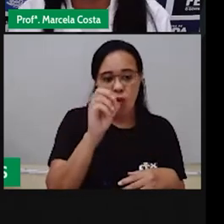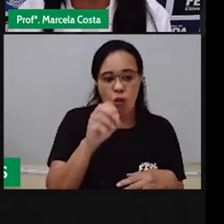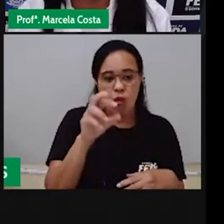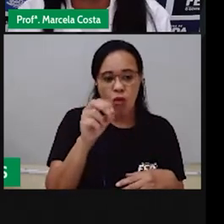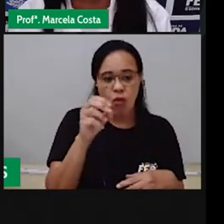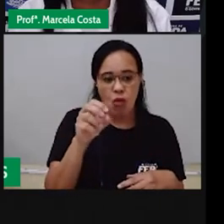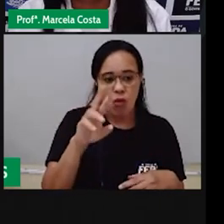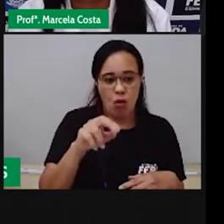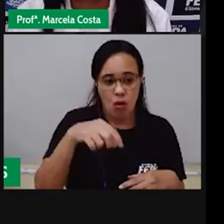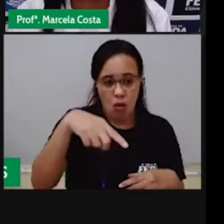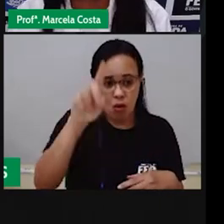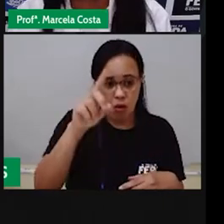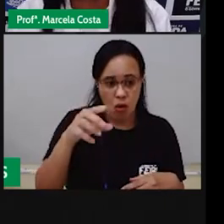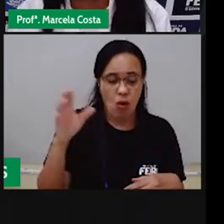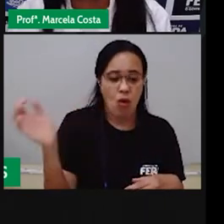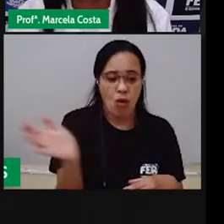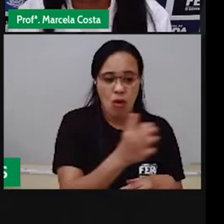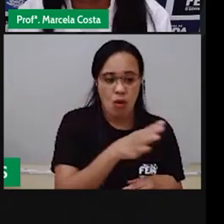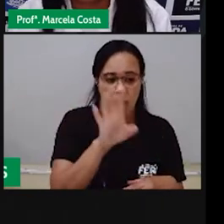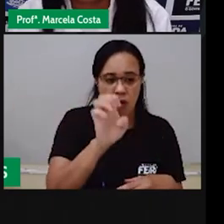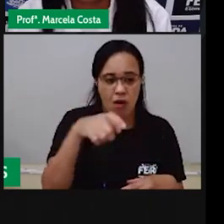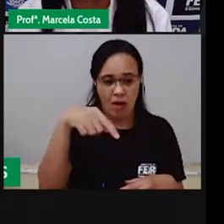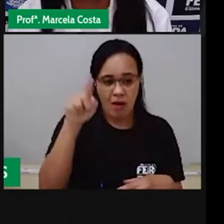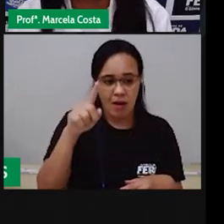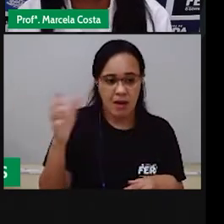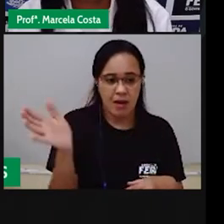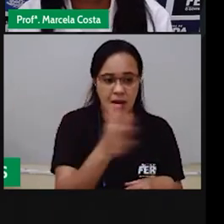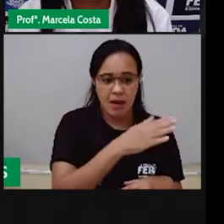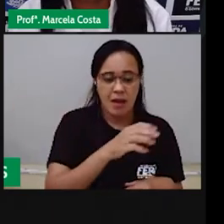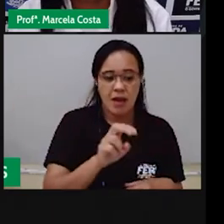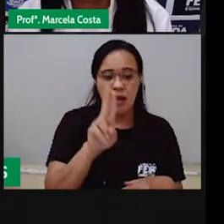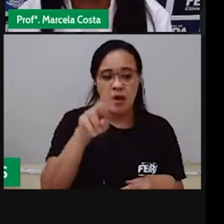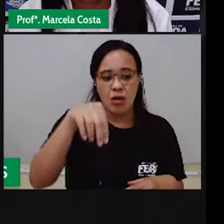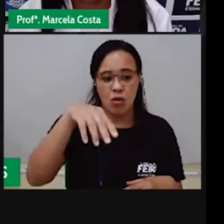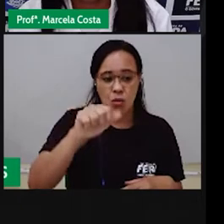uma dança típica do